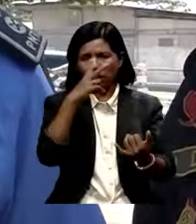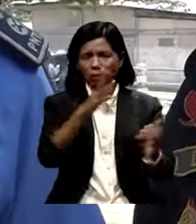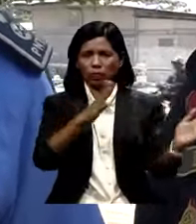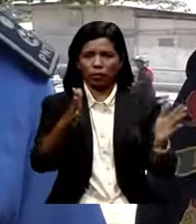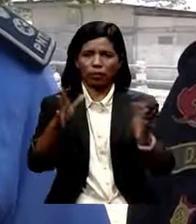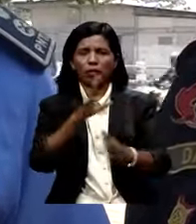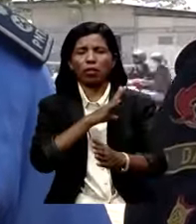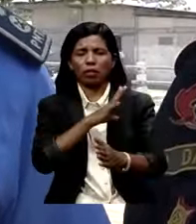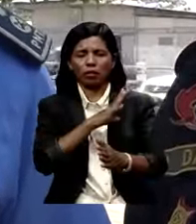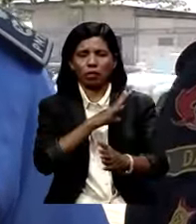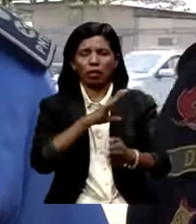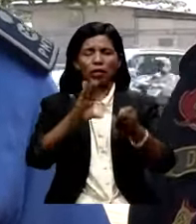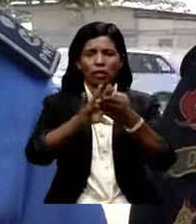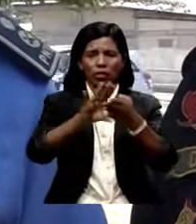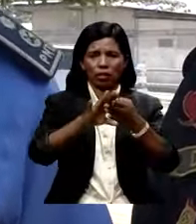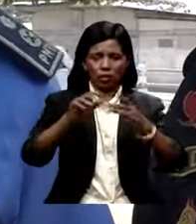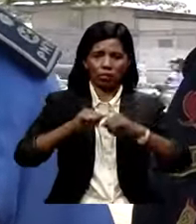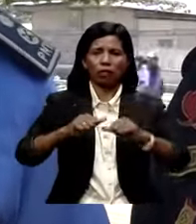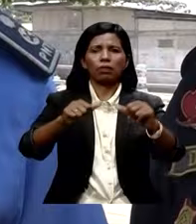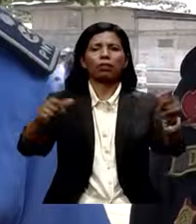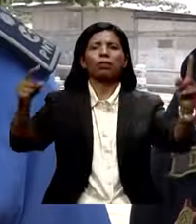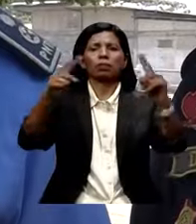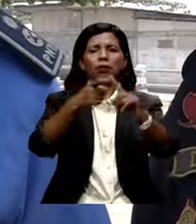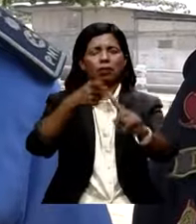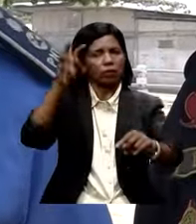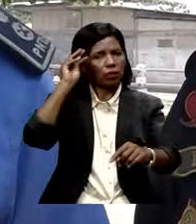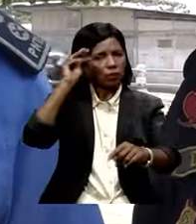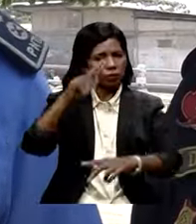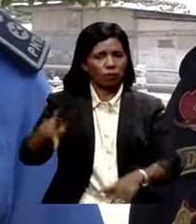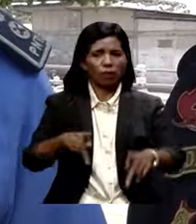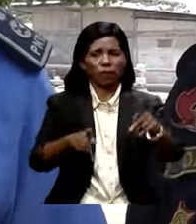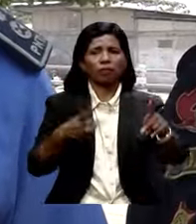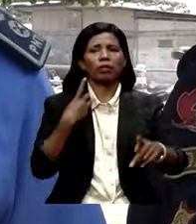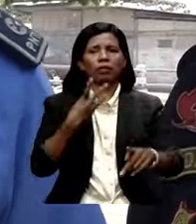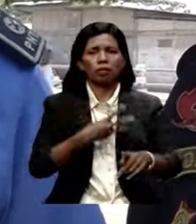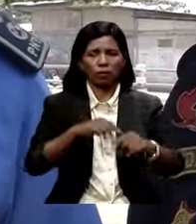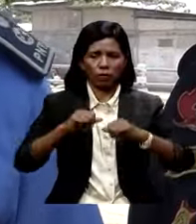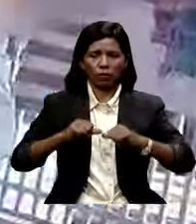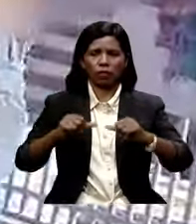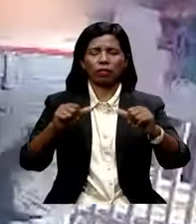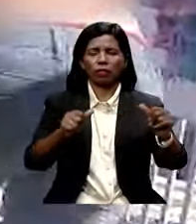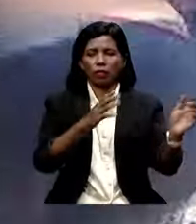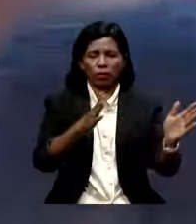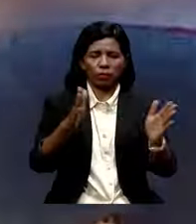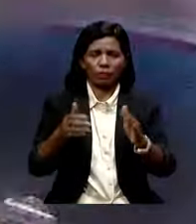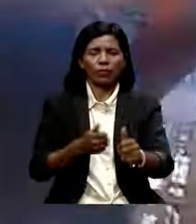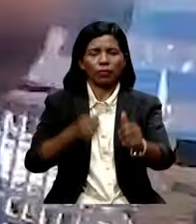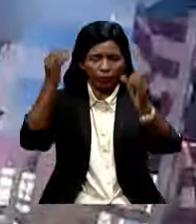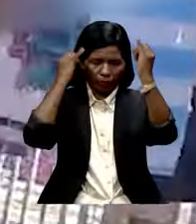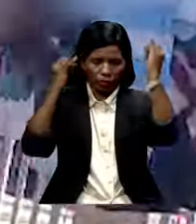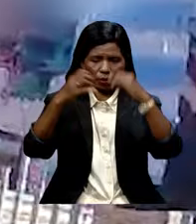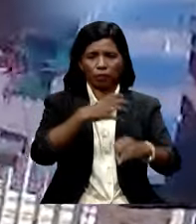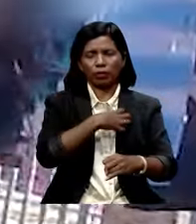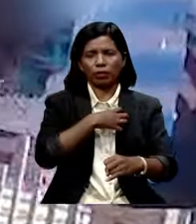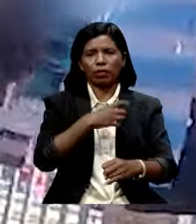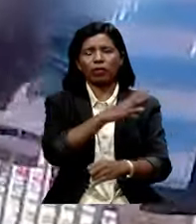tem mandado para continuação do Ministério Público para estabelecer continuação do processo. Ter informação se Pentel e